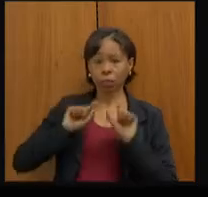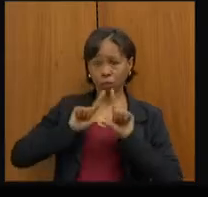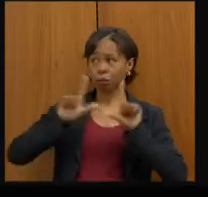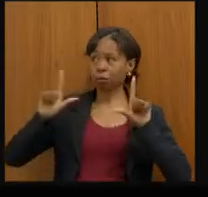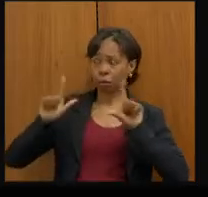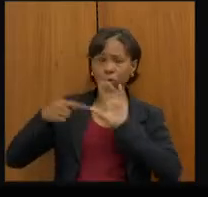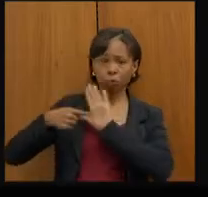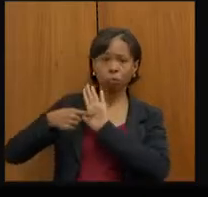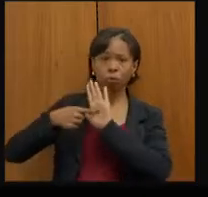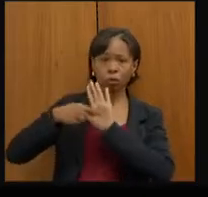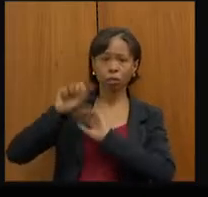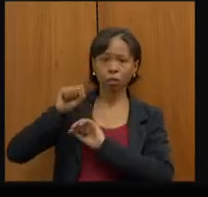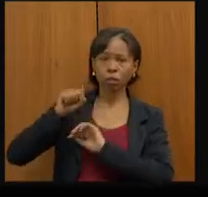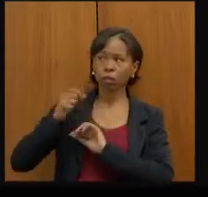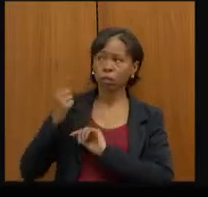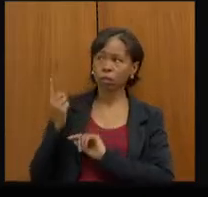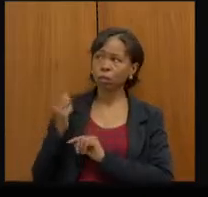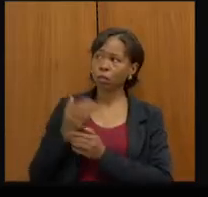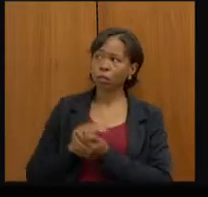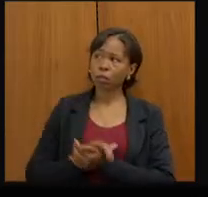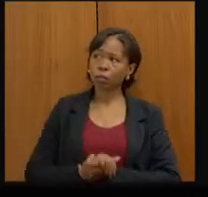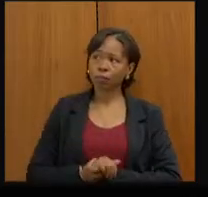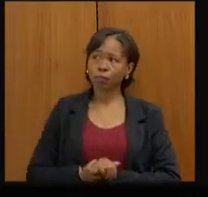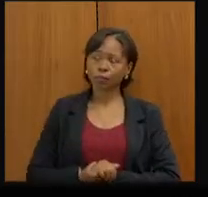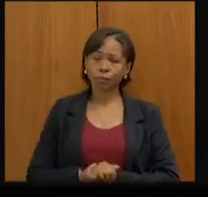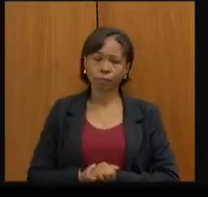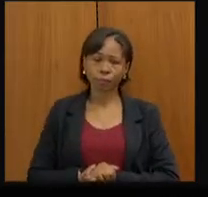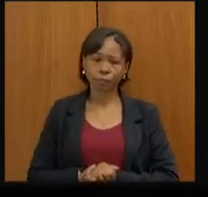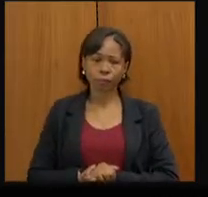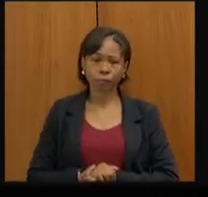aí eu quero passar um